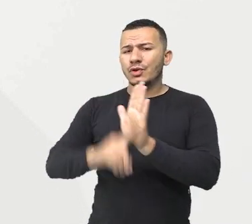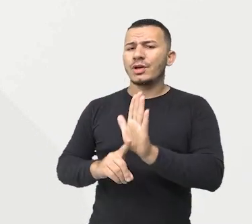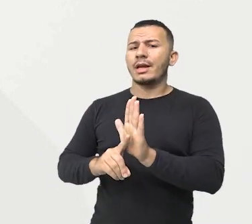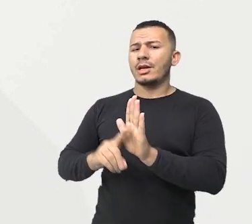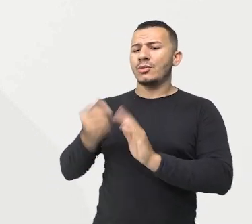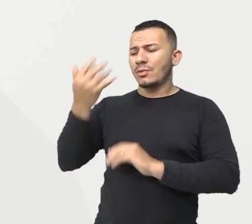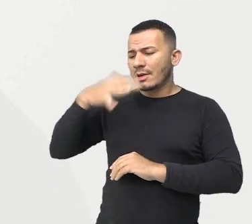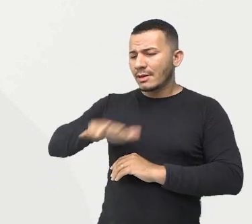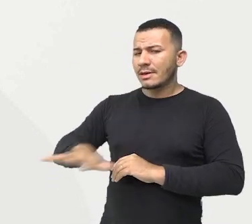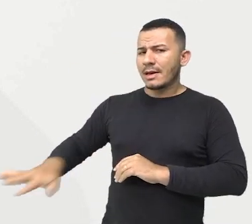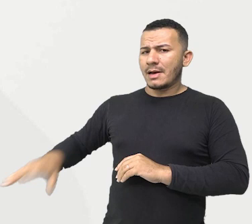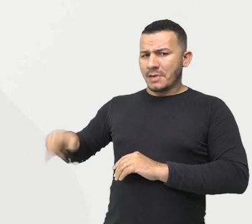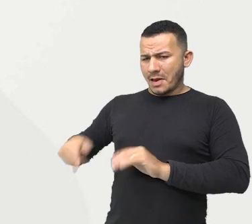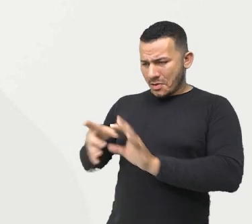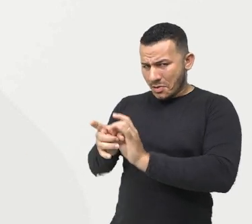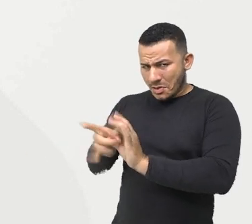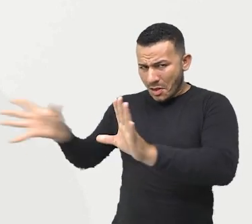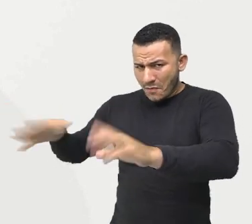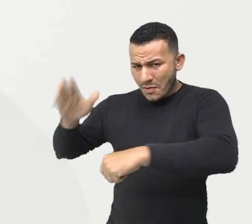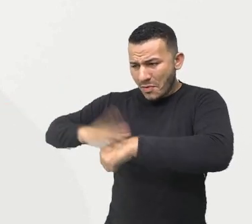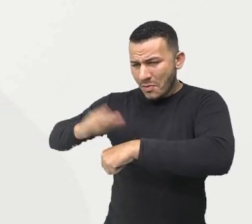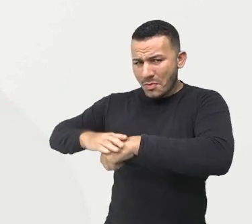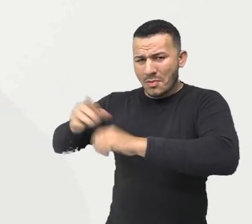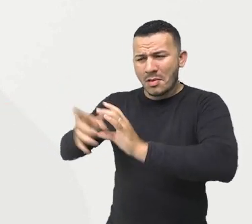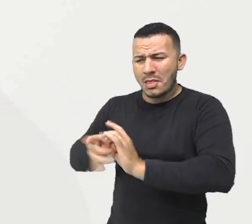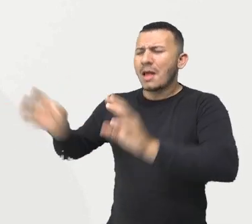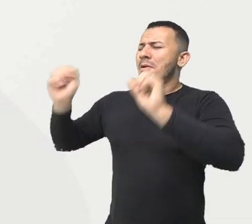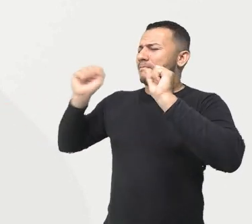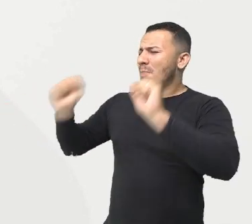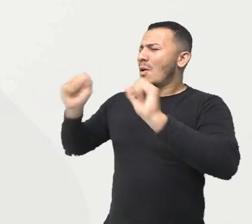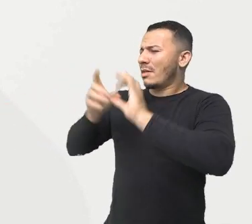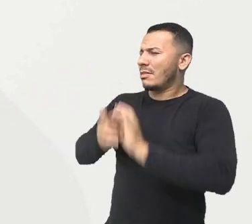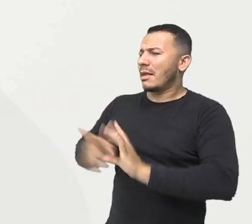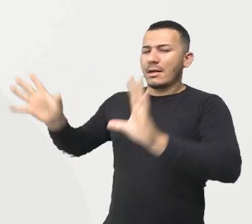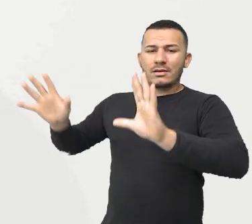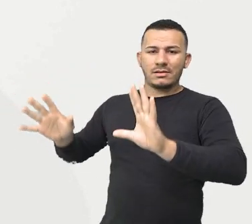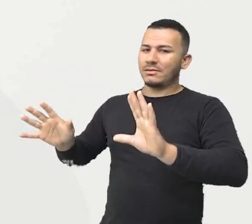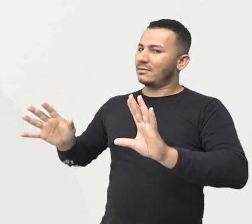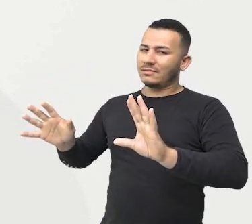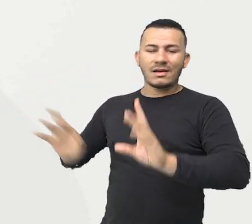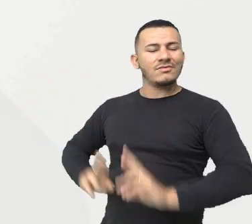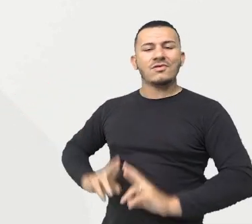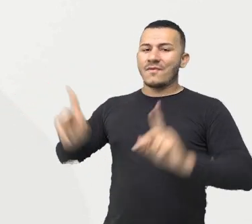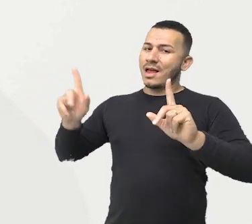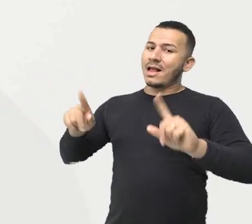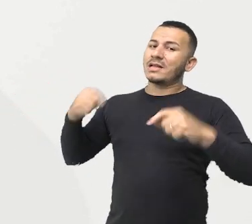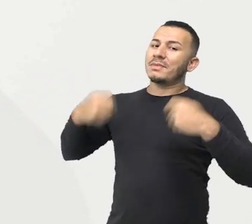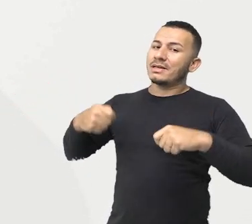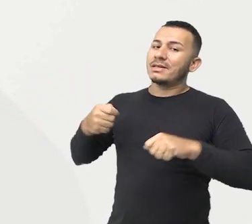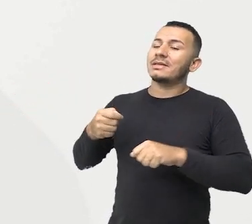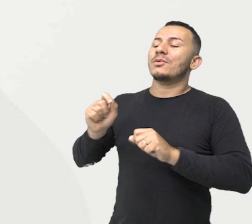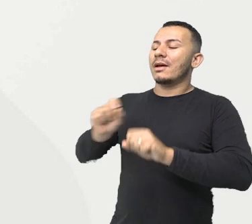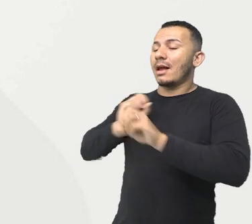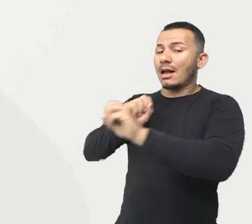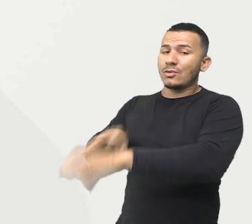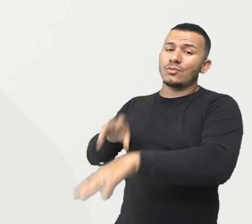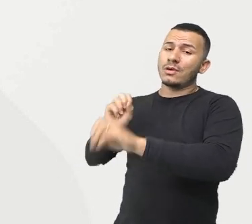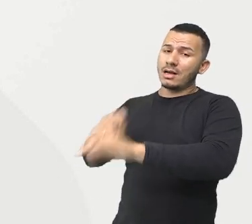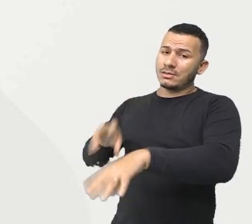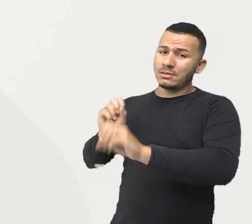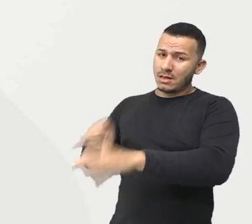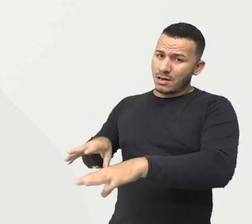é deixar que elas façam tudo e não educar. Não é isso. Por isso que começou-se o parágrafo já